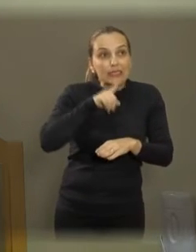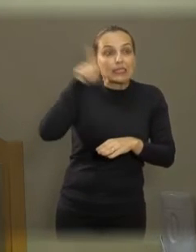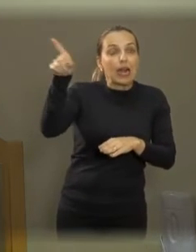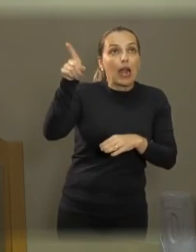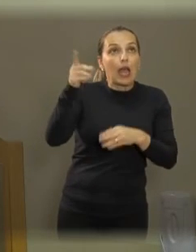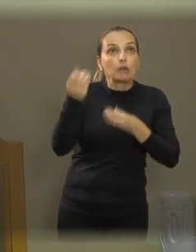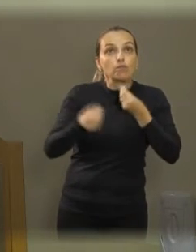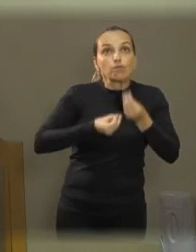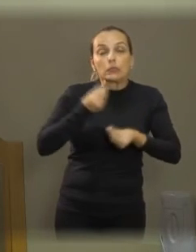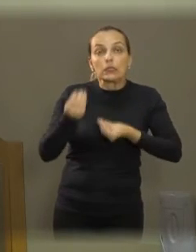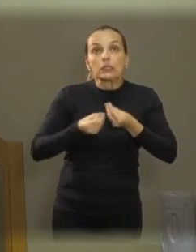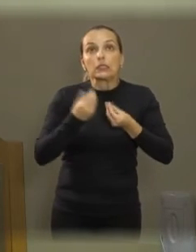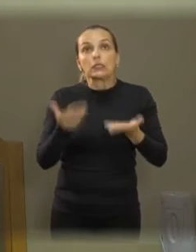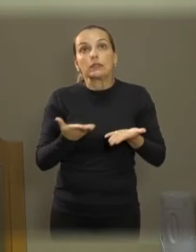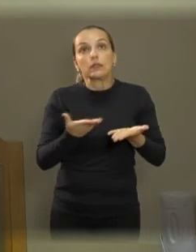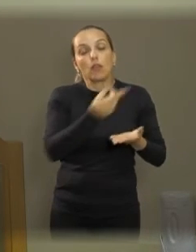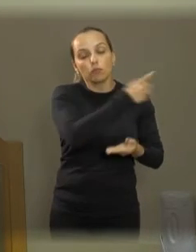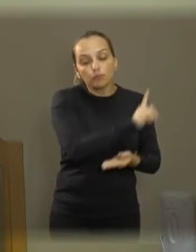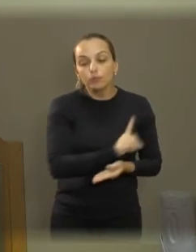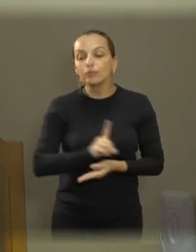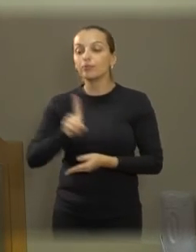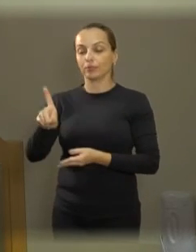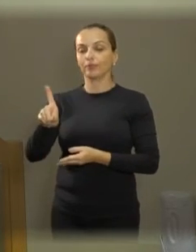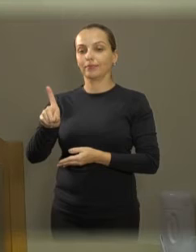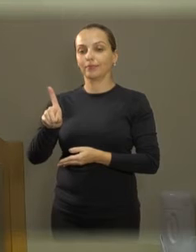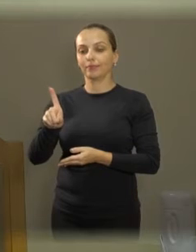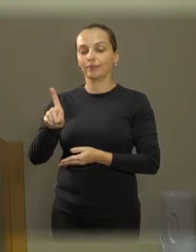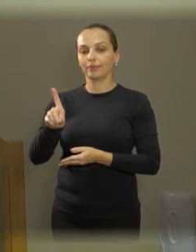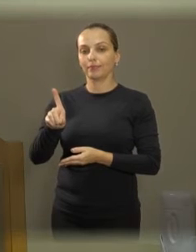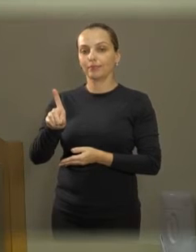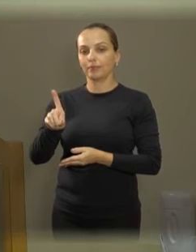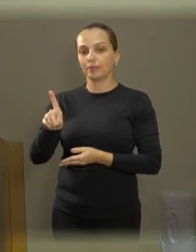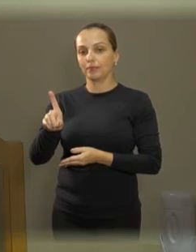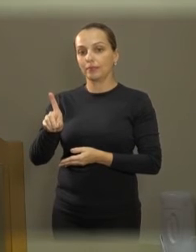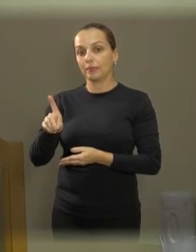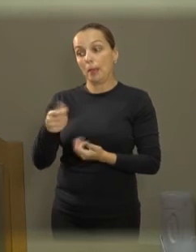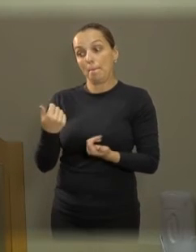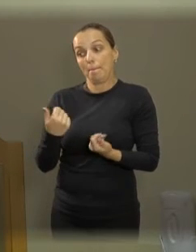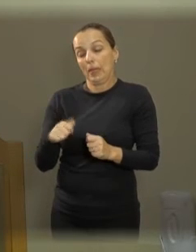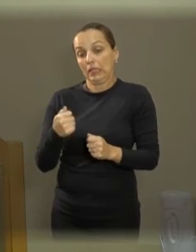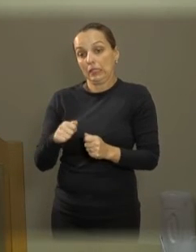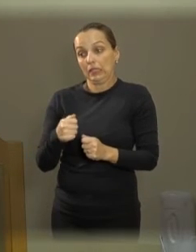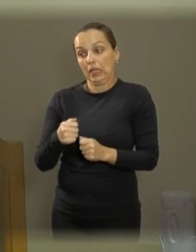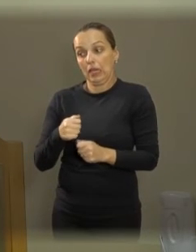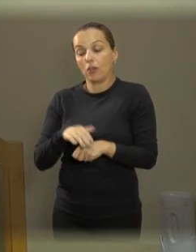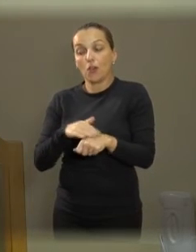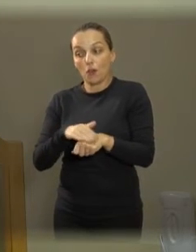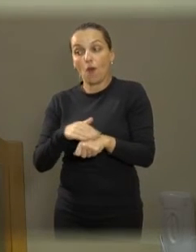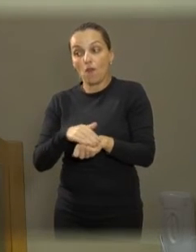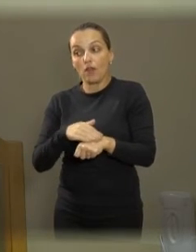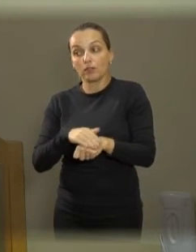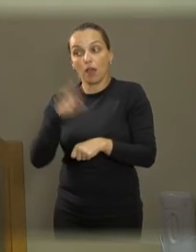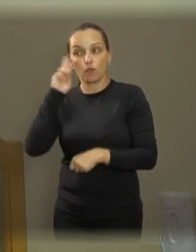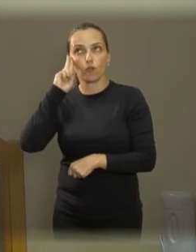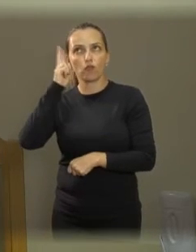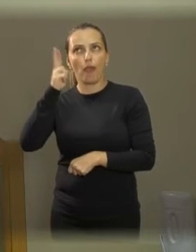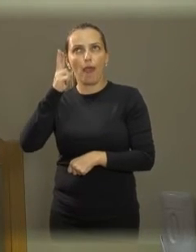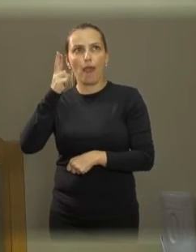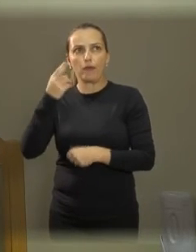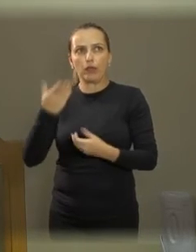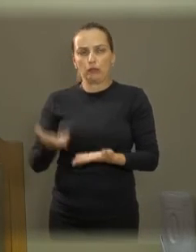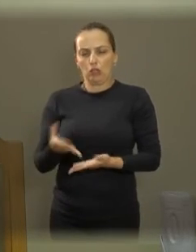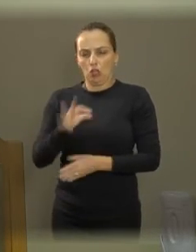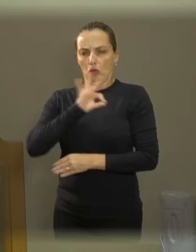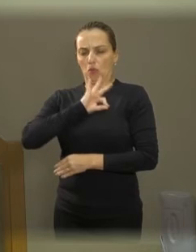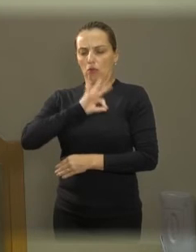pacote. Cadê o conga? Voltei lá. Né? E aí, tive que falar com o sargento. Aí já vi como que era a coisa. Aquele homem